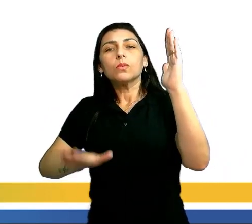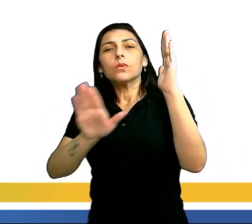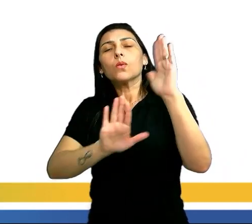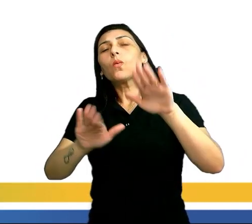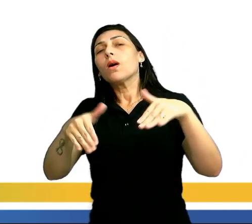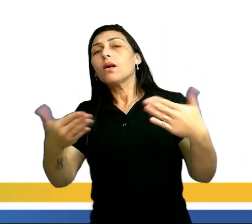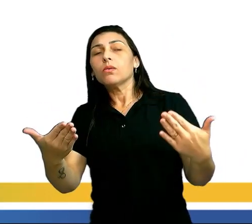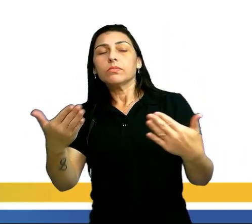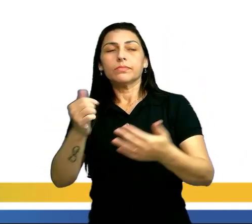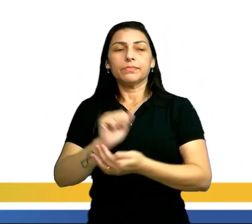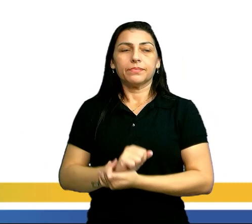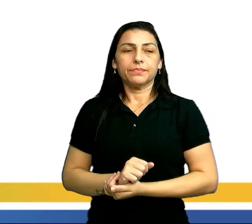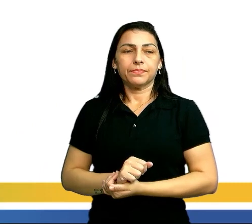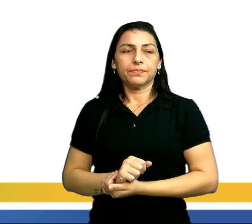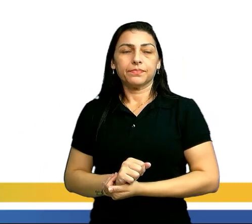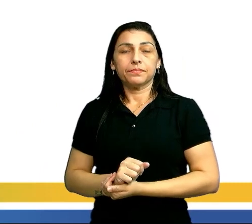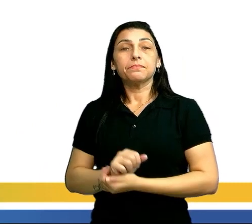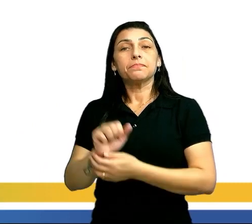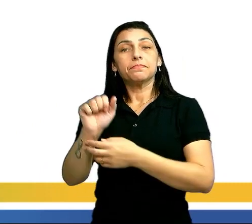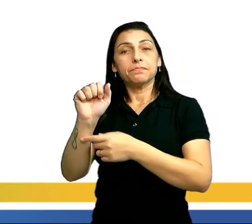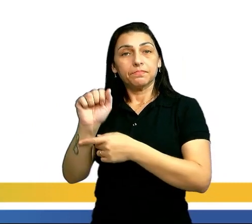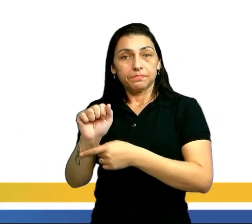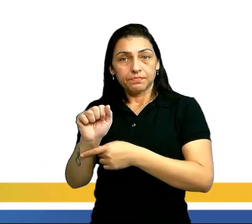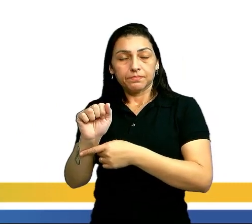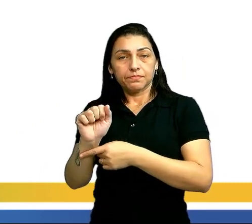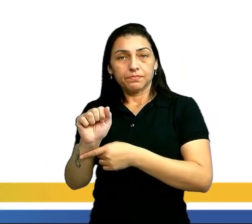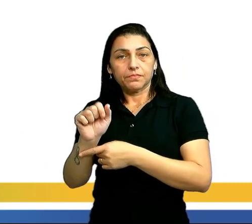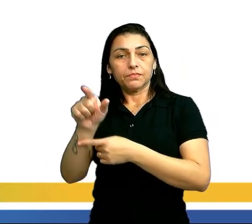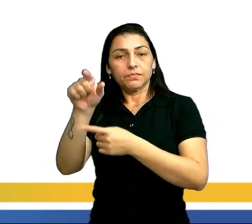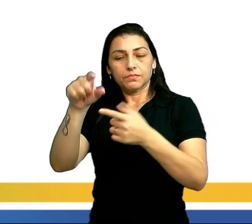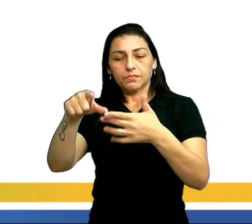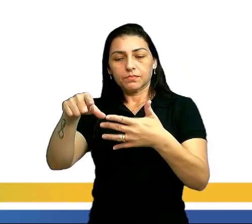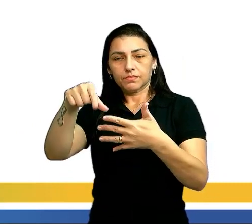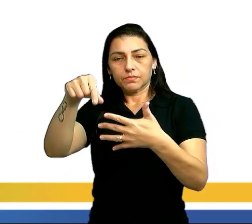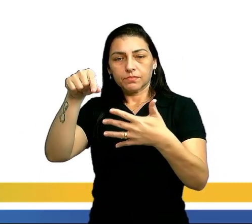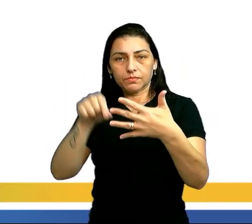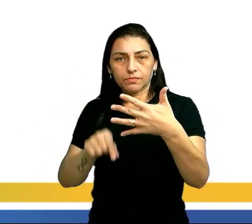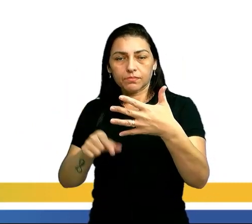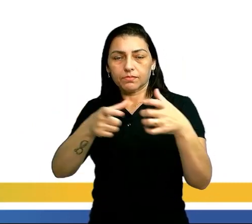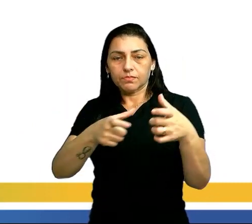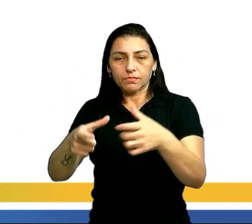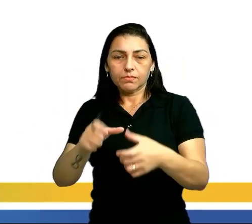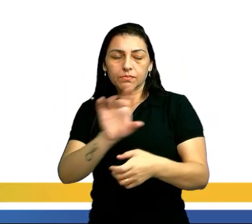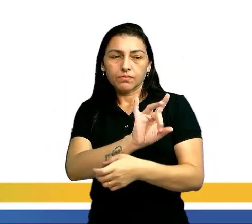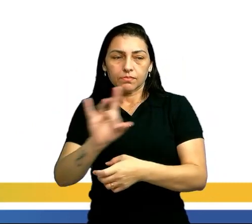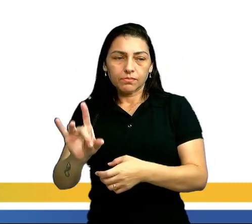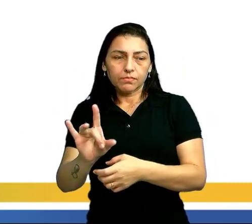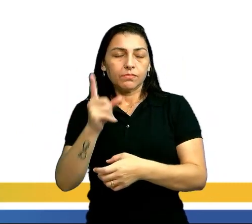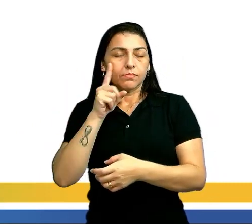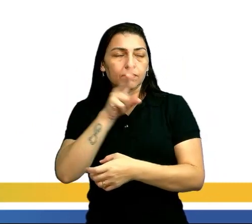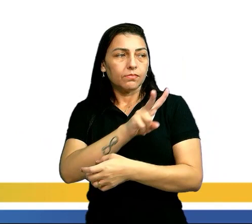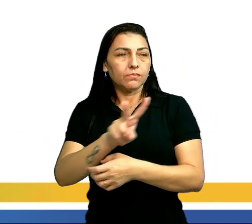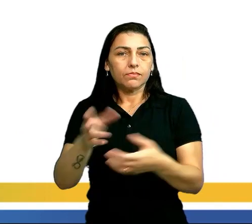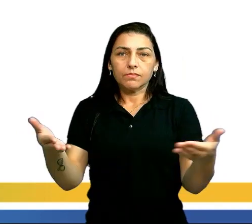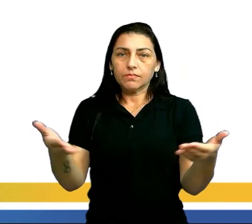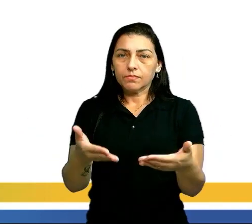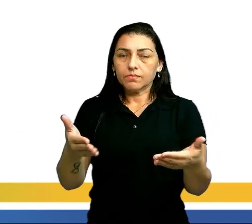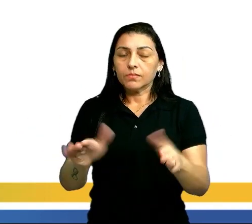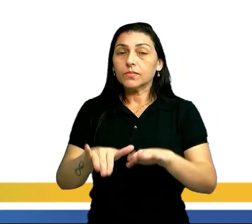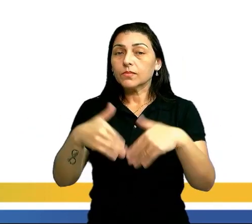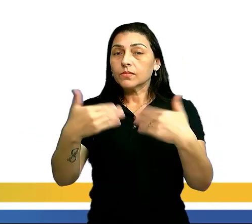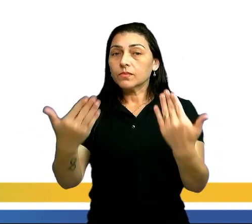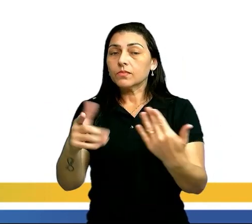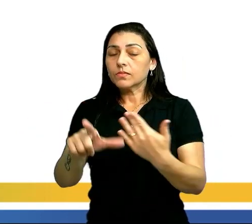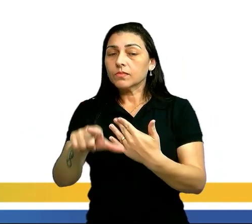cartesiano será... Nós temos aí as alternativas, colocando a posição de cada um deles e nós vamos verificar qual